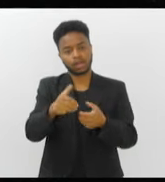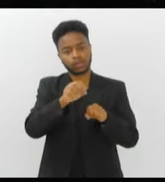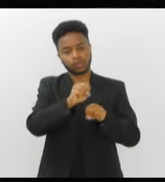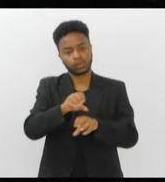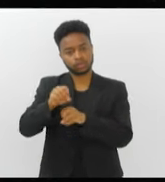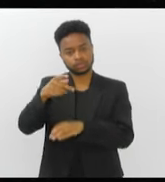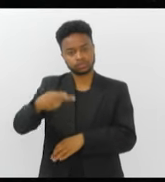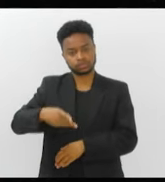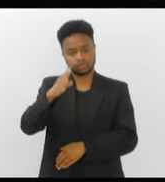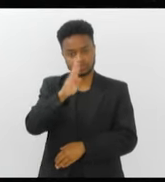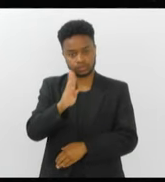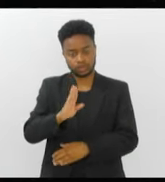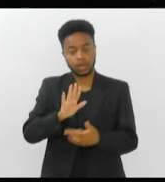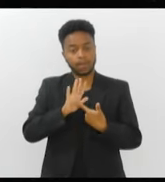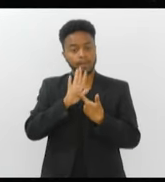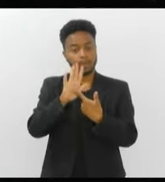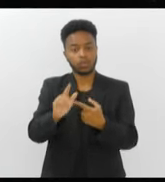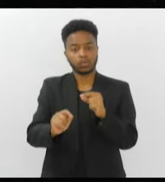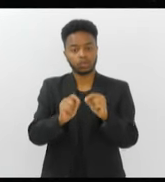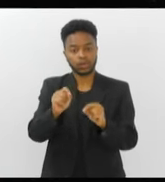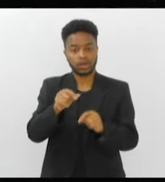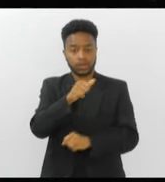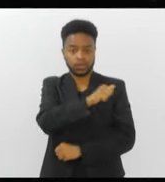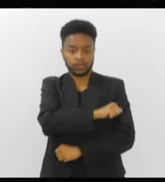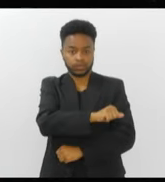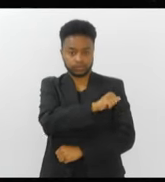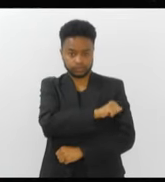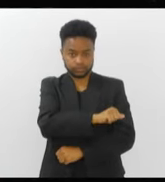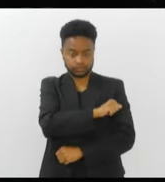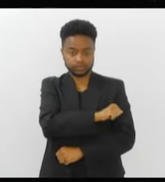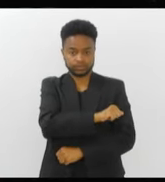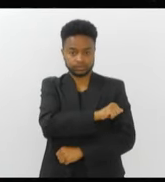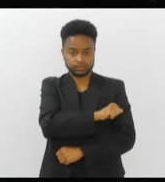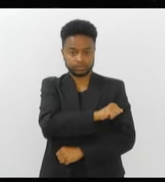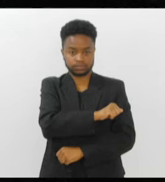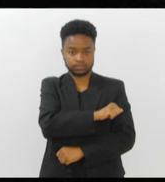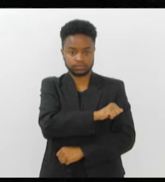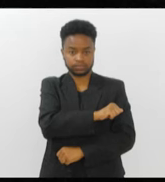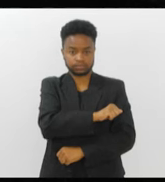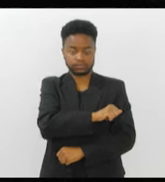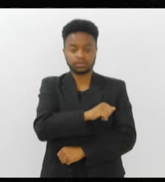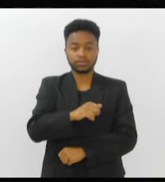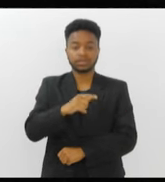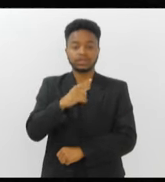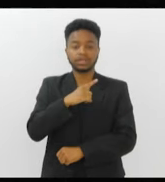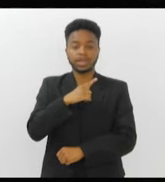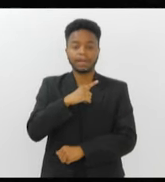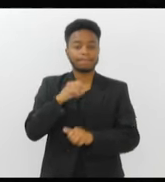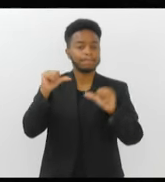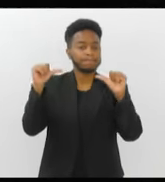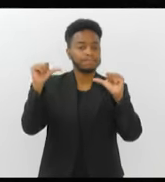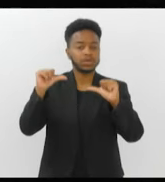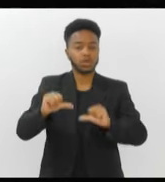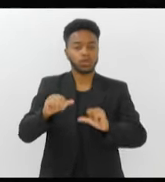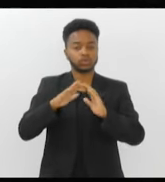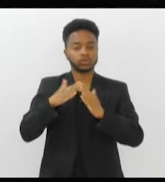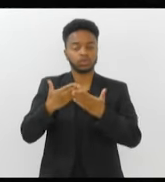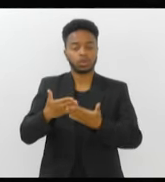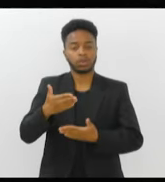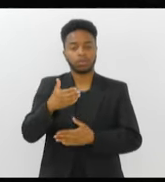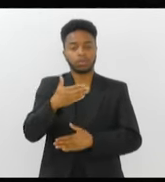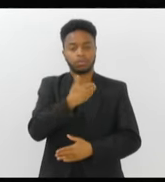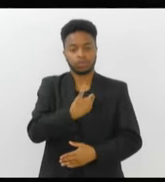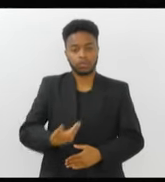Brasil aponta que o Rio de Janeiro, o Estado, tem uma das piores redes públicas do país no